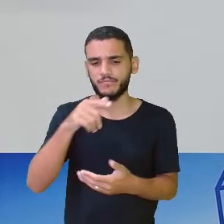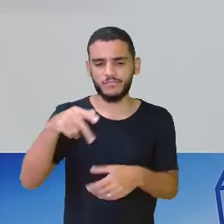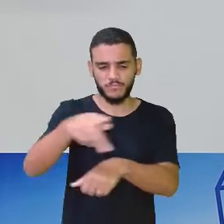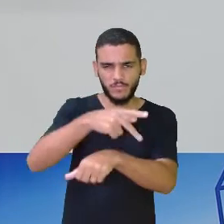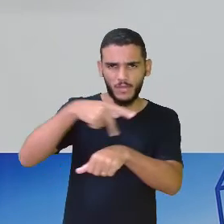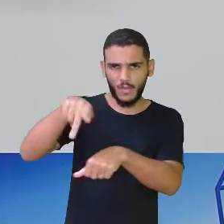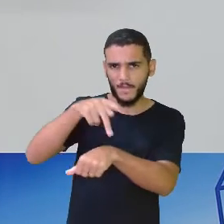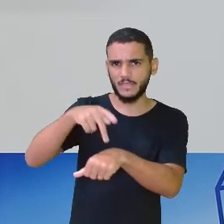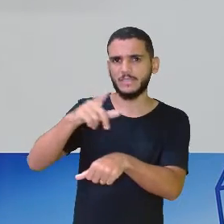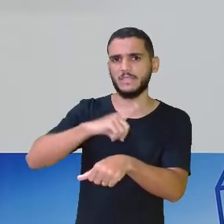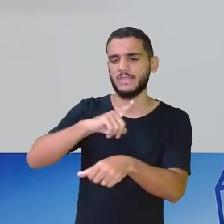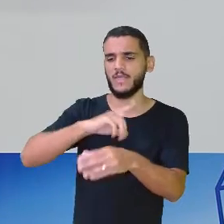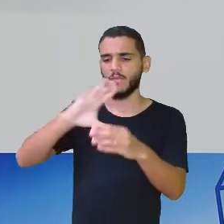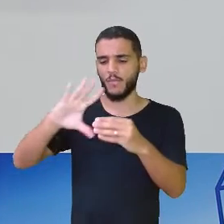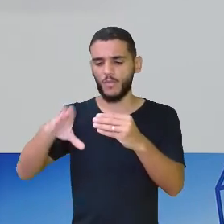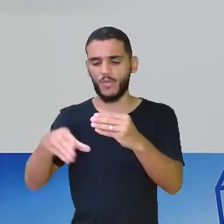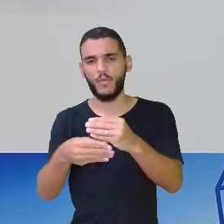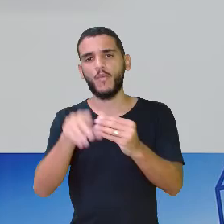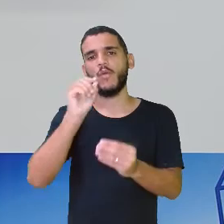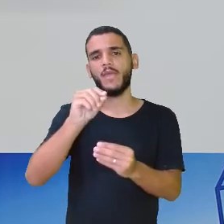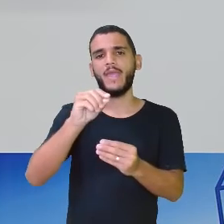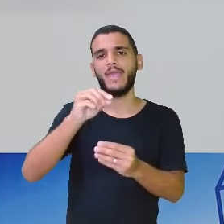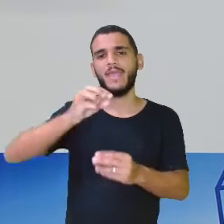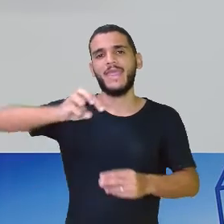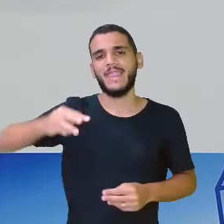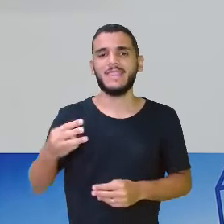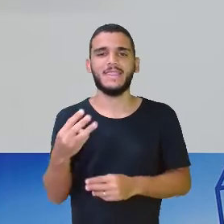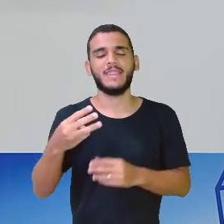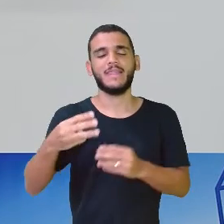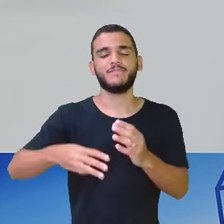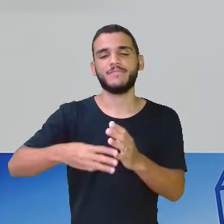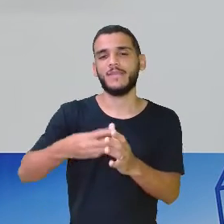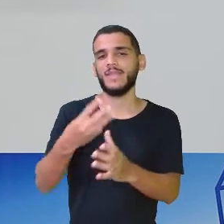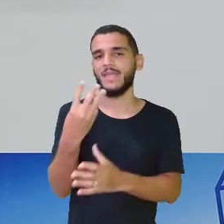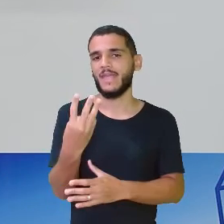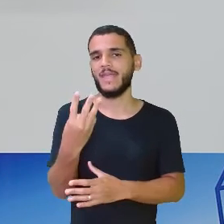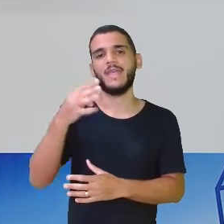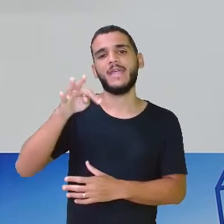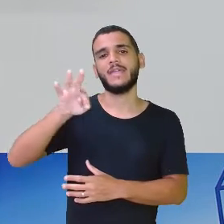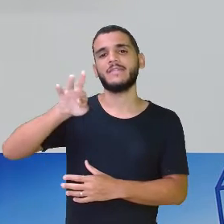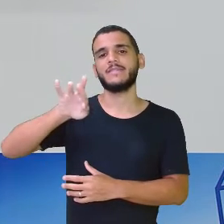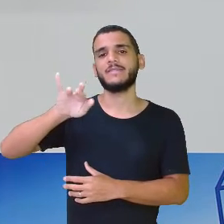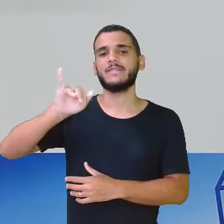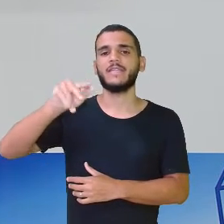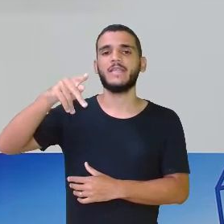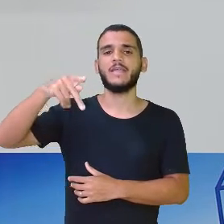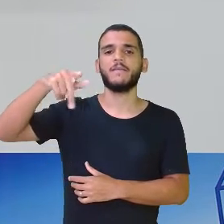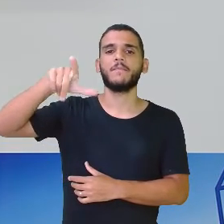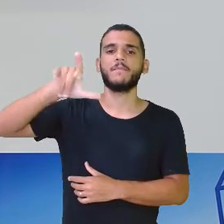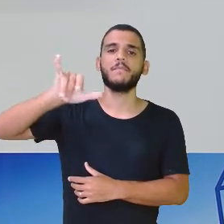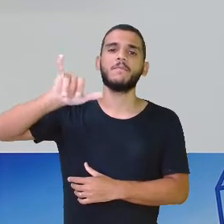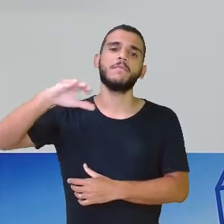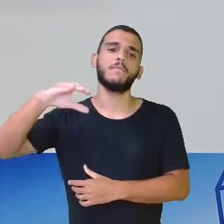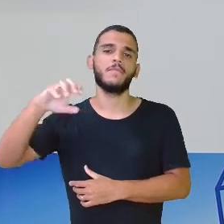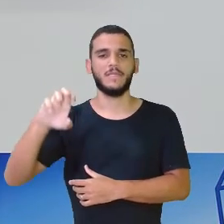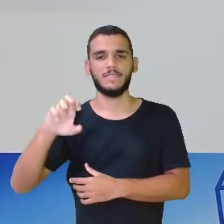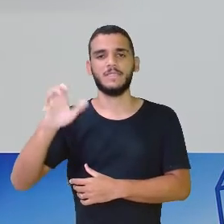a gente conhece como Tríplice Aliança, né? Então, Itália, Alemanha e Império